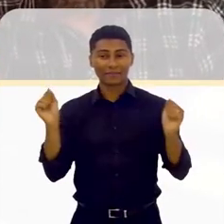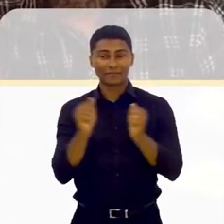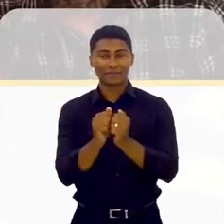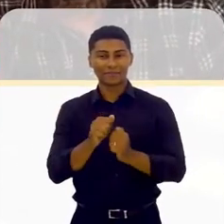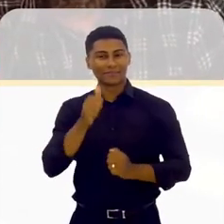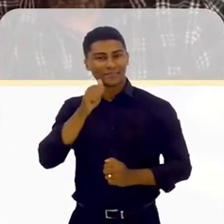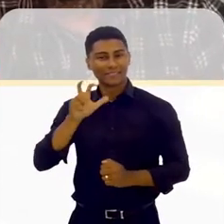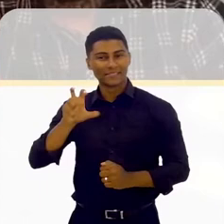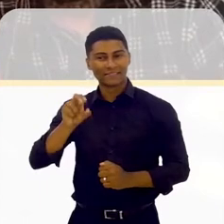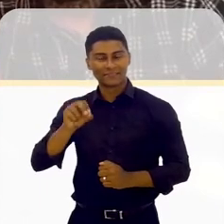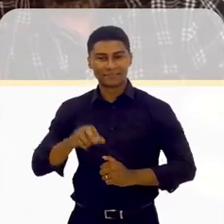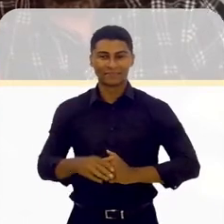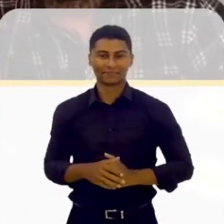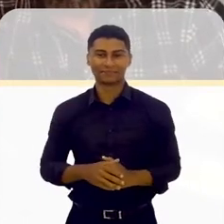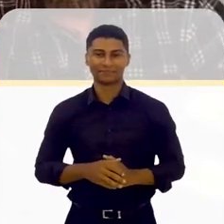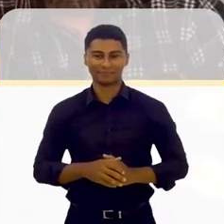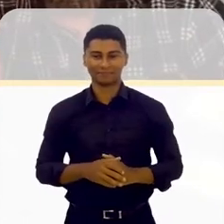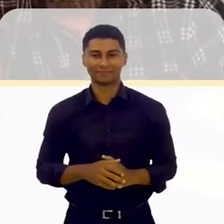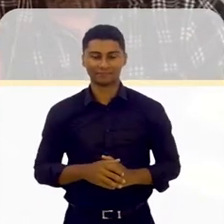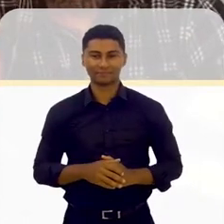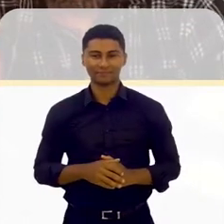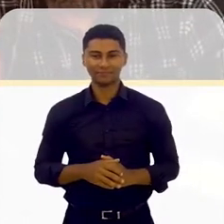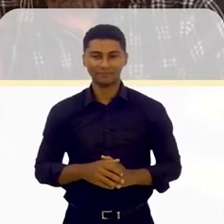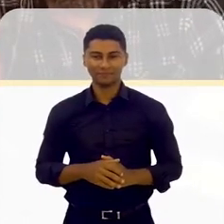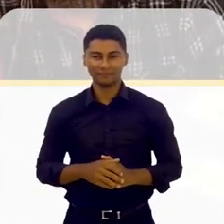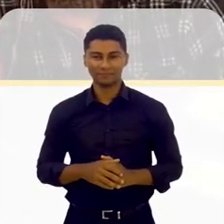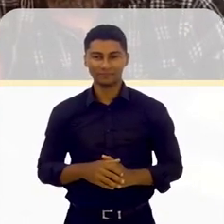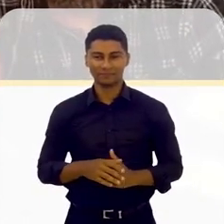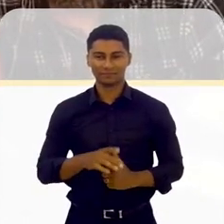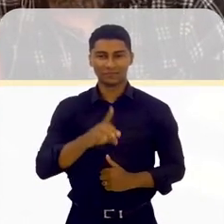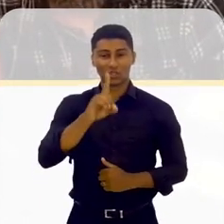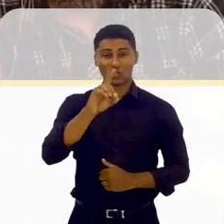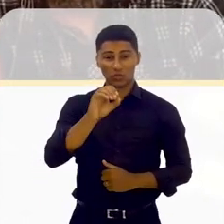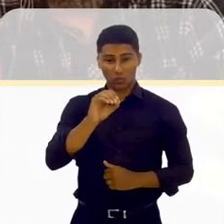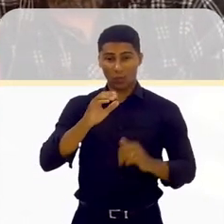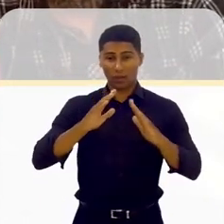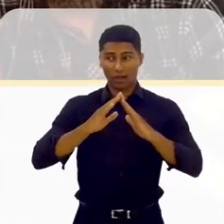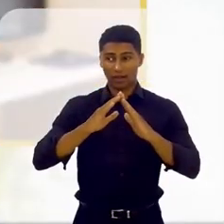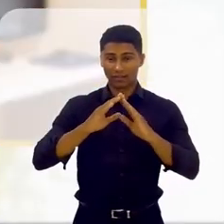né? Então Ah, tá. O Dô mora um